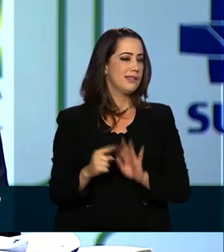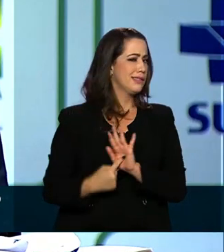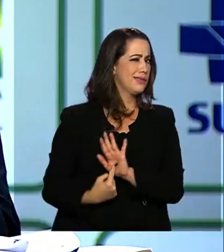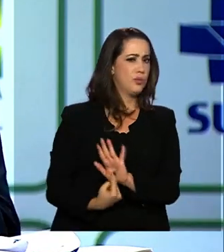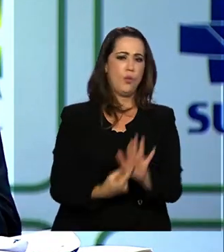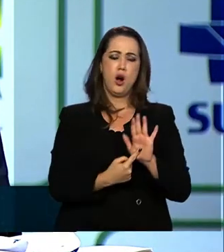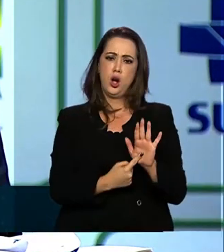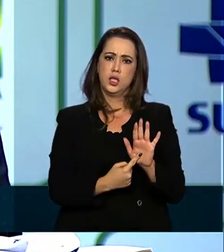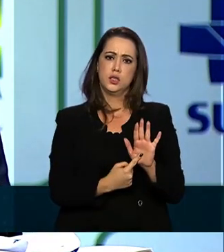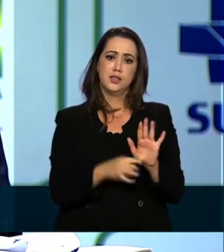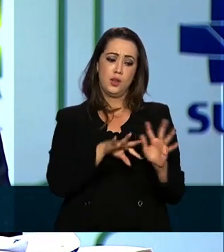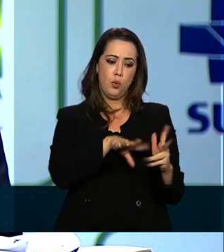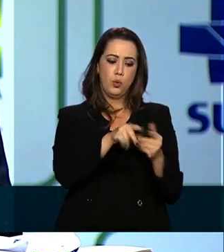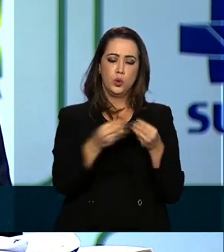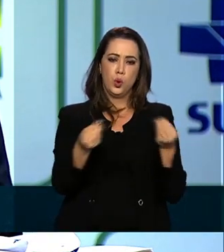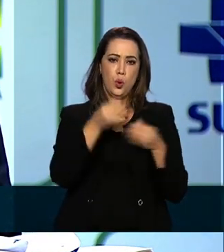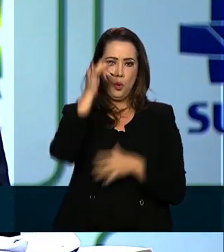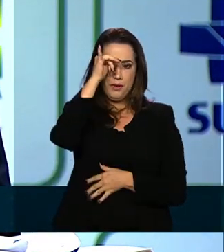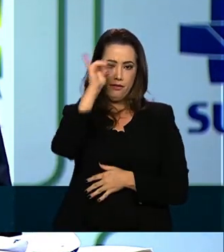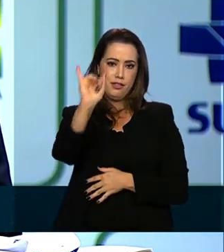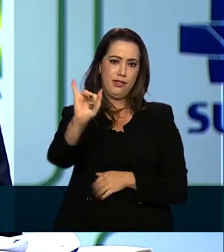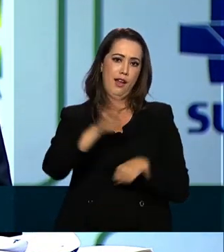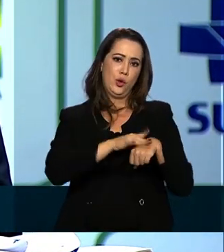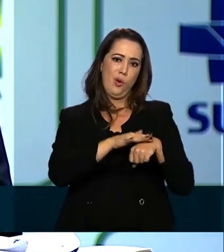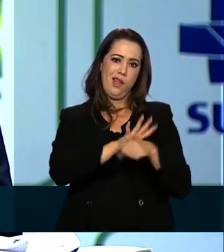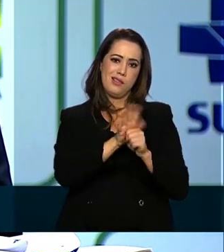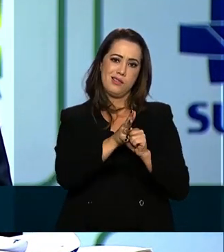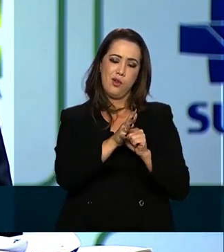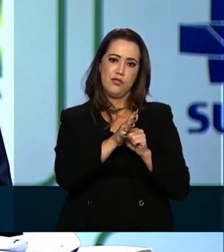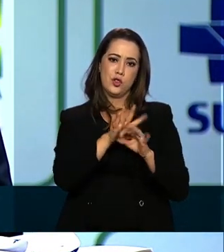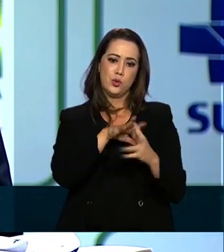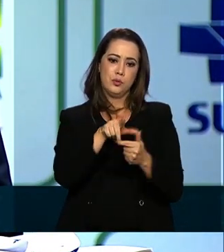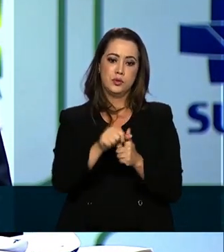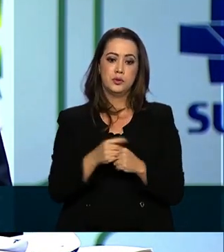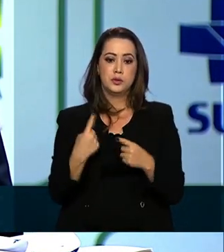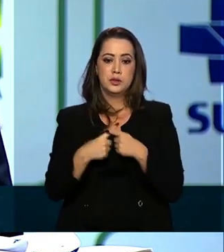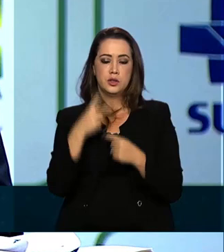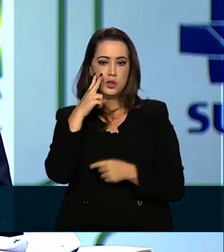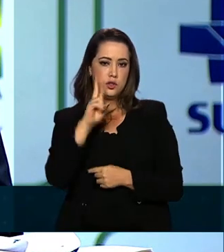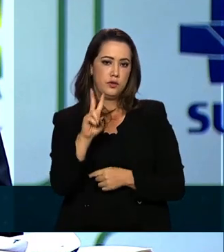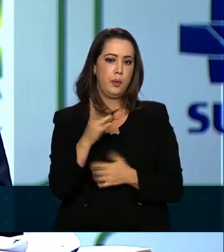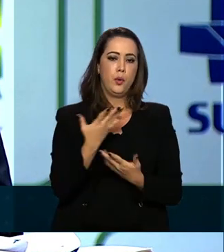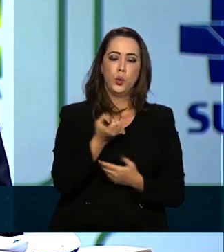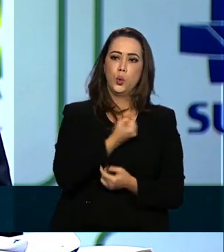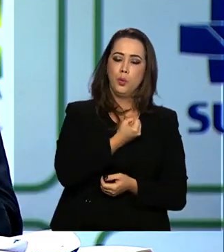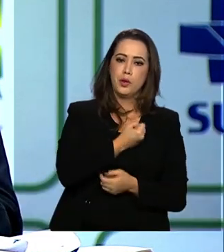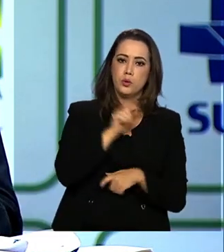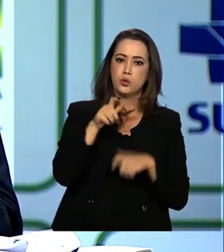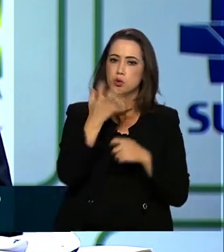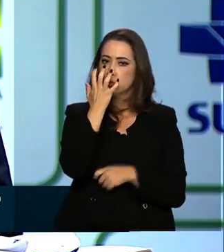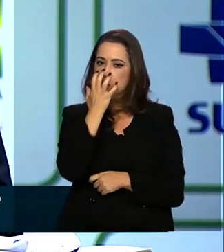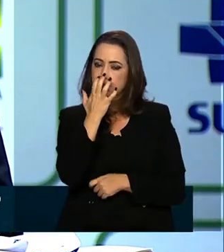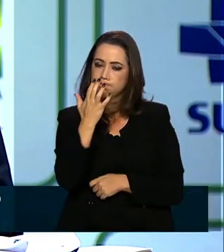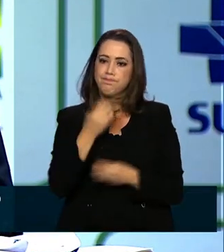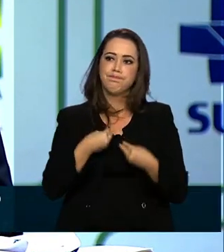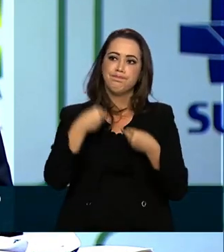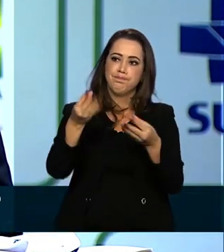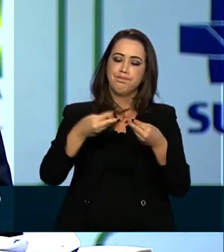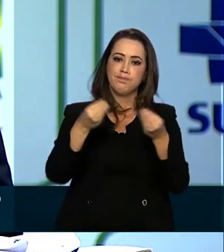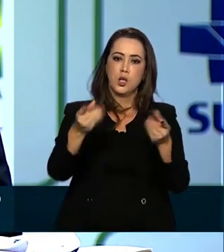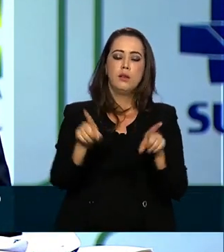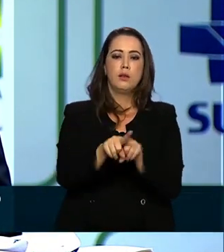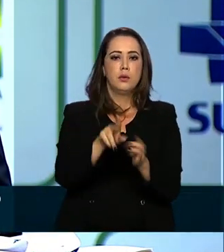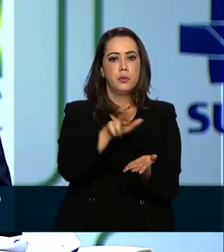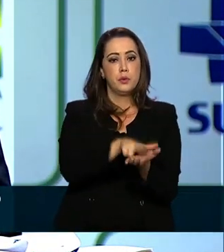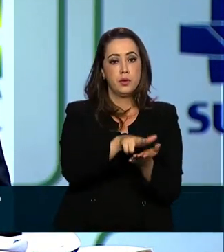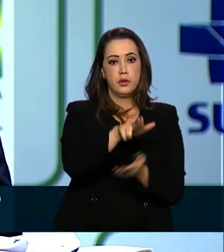combate no mundo à doença. Pela quantidade de aparelhos de respiradores que foram distribuídos, pela quantidade de leitos